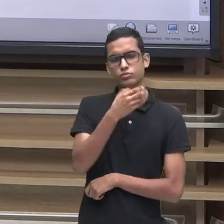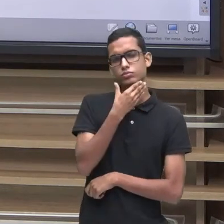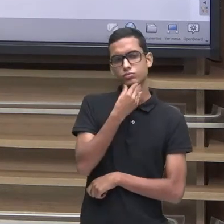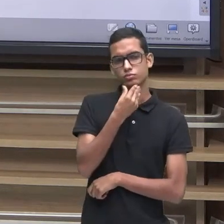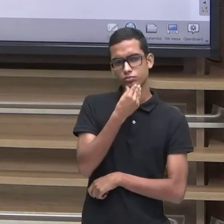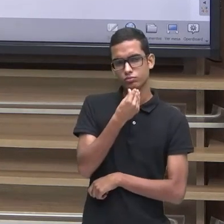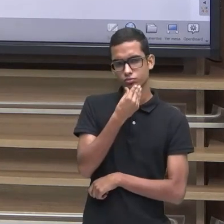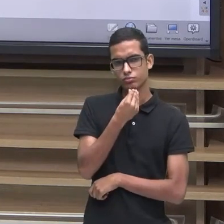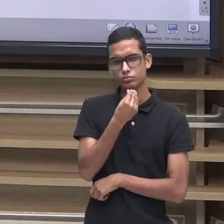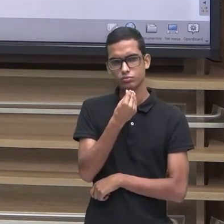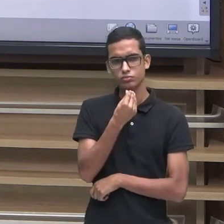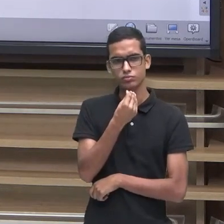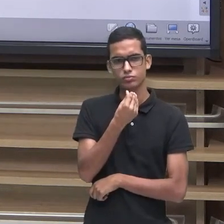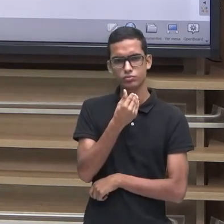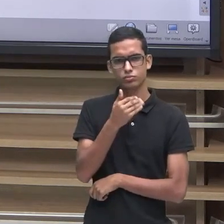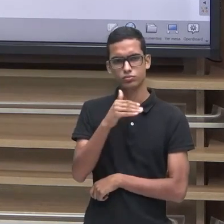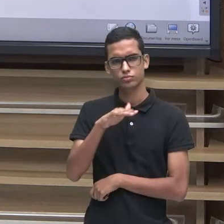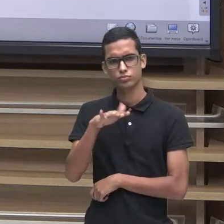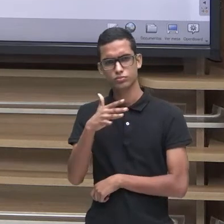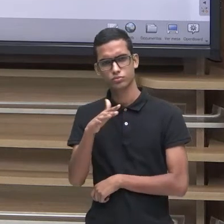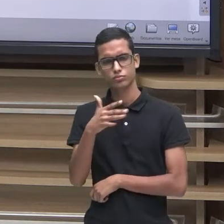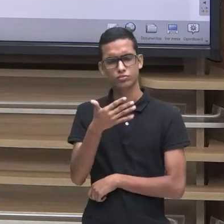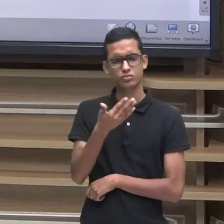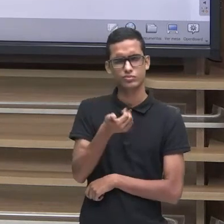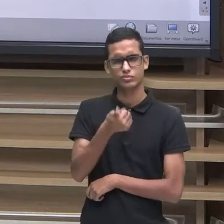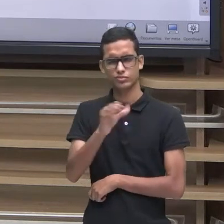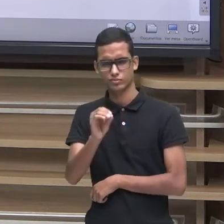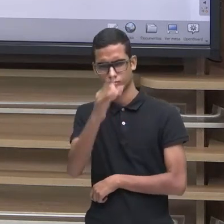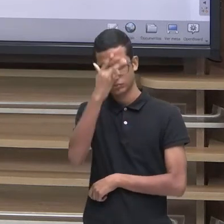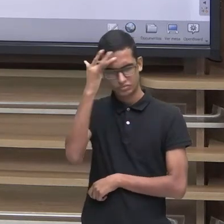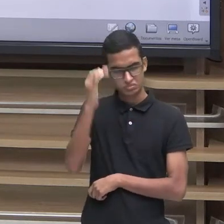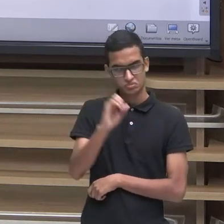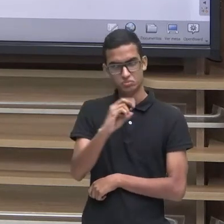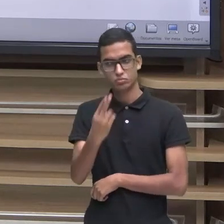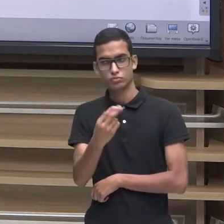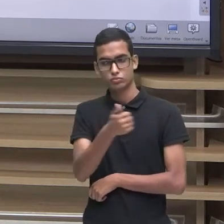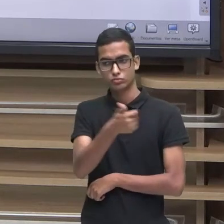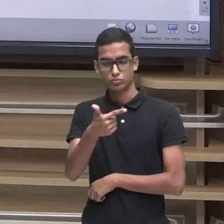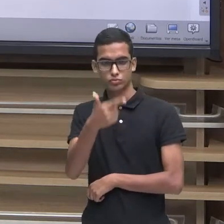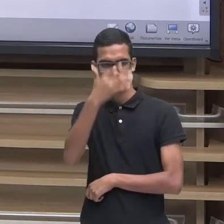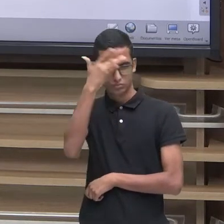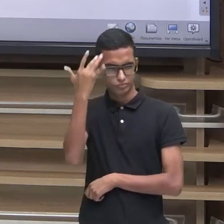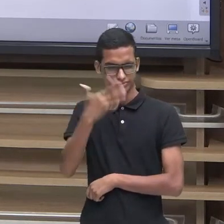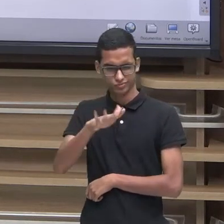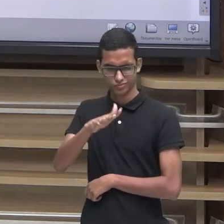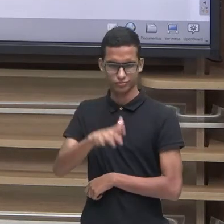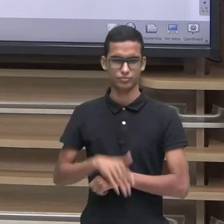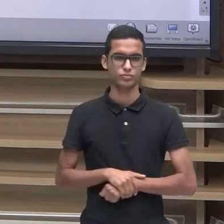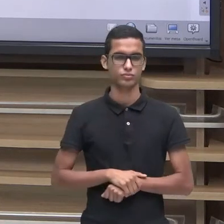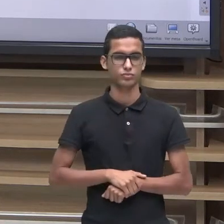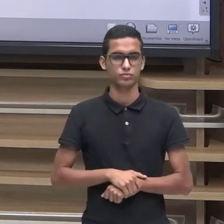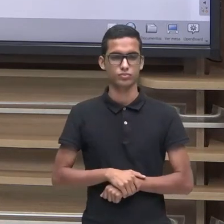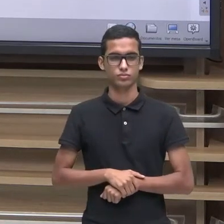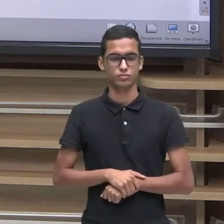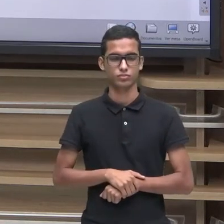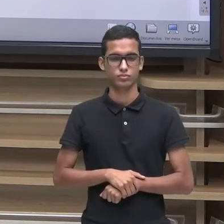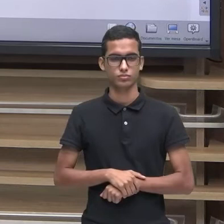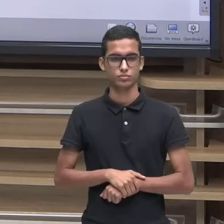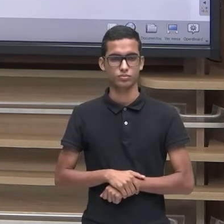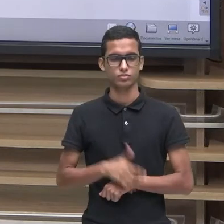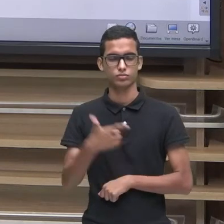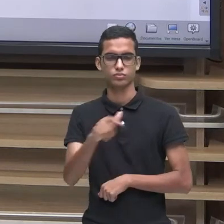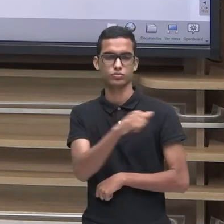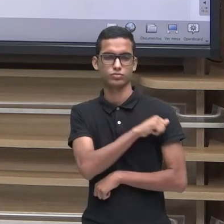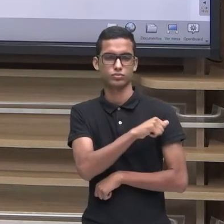meninos, tem uma média de umas 10 pessoas ou 12 pessoas aproximadamente. O Luiz Gustavo botou